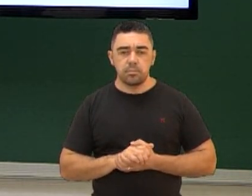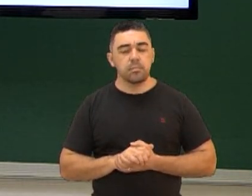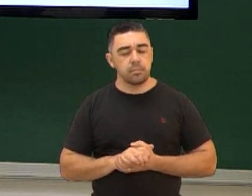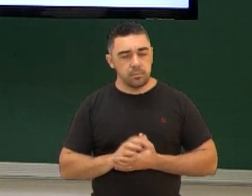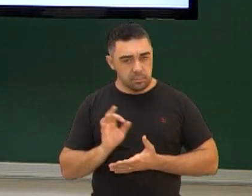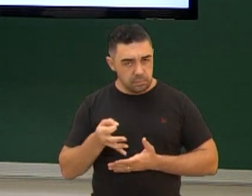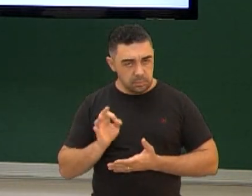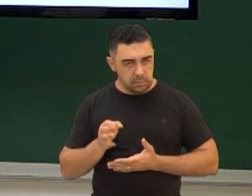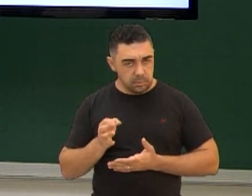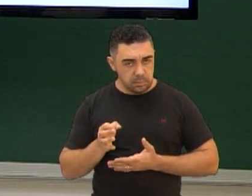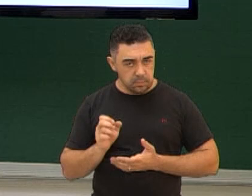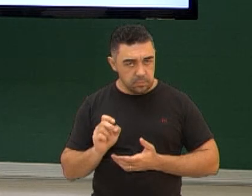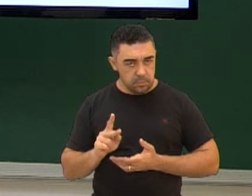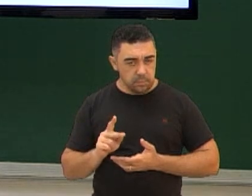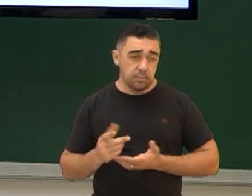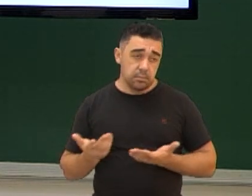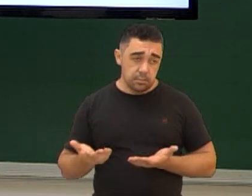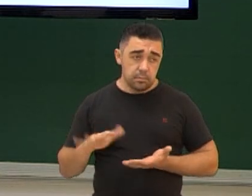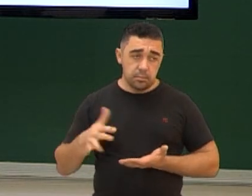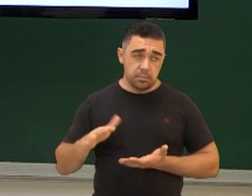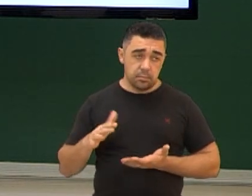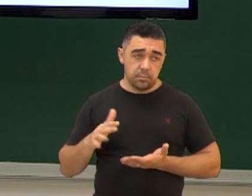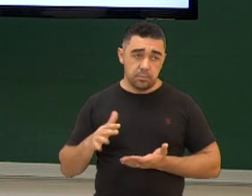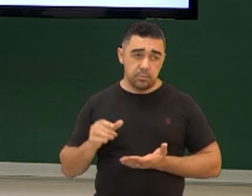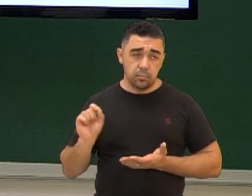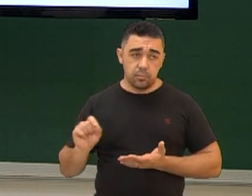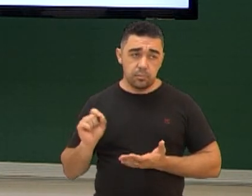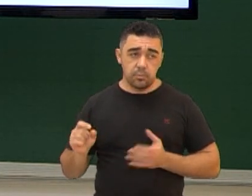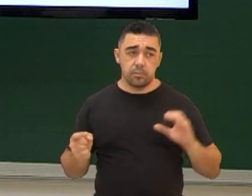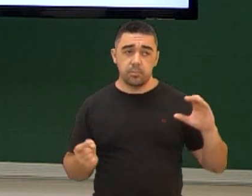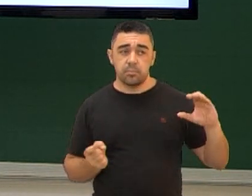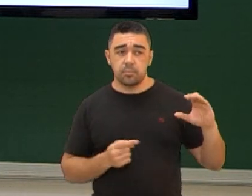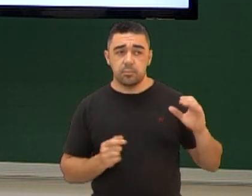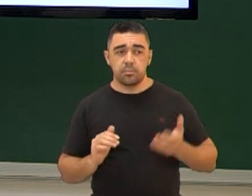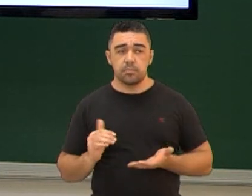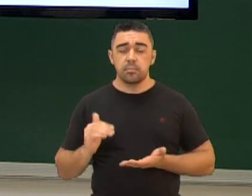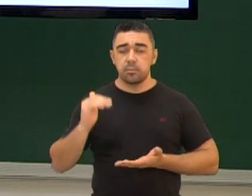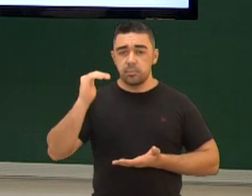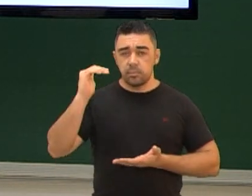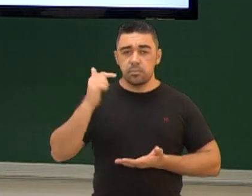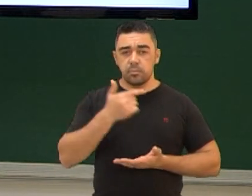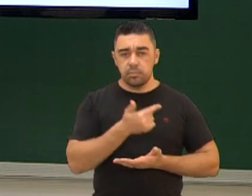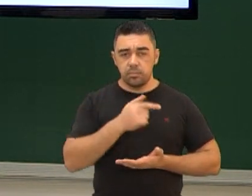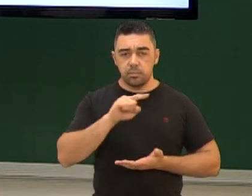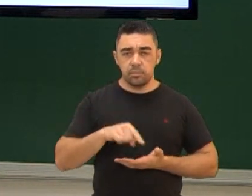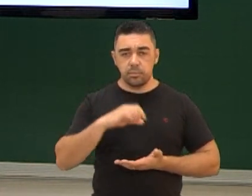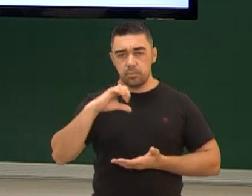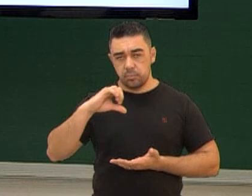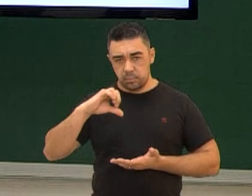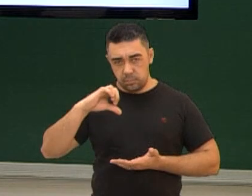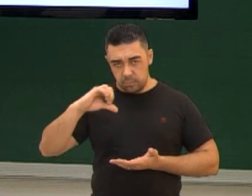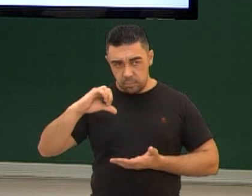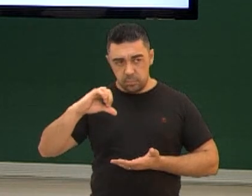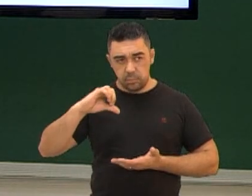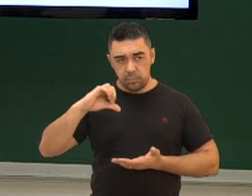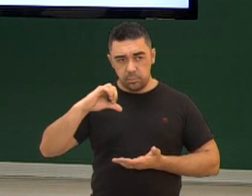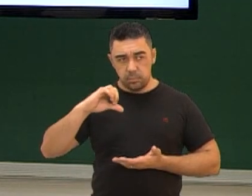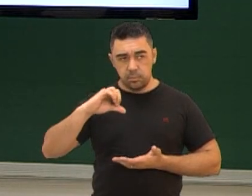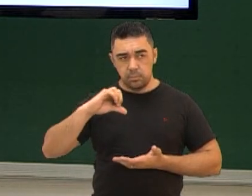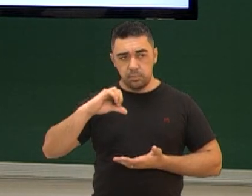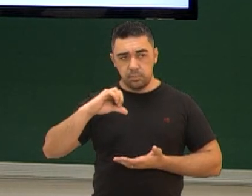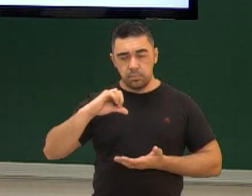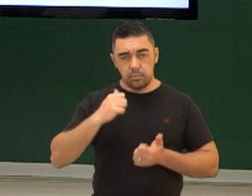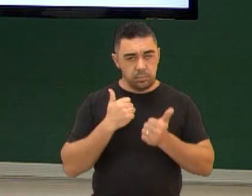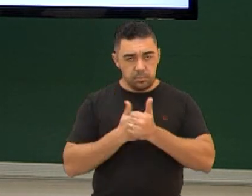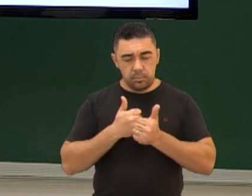nanofaraday, ok? Nanofaraday, então eu vou escrever que a capacitância é 2,9, porque 2,88 é muito próximo